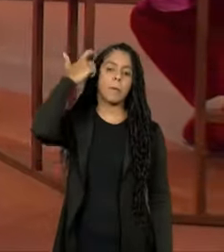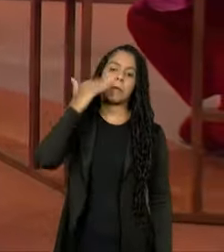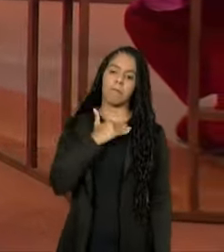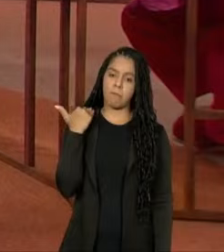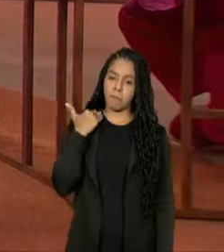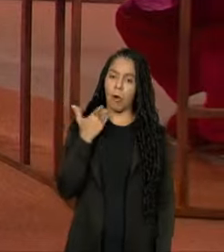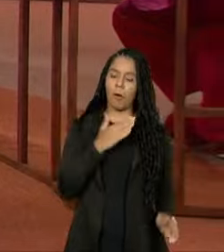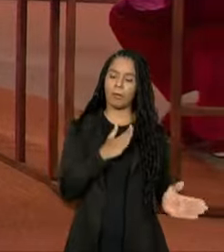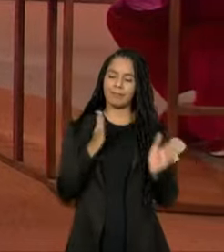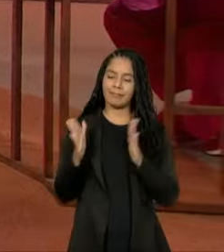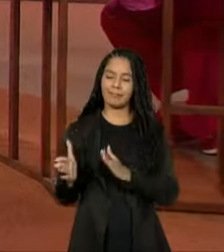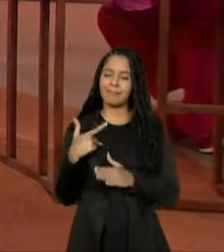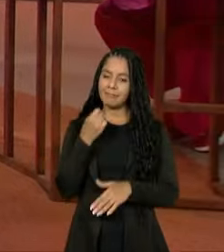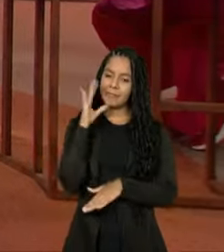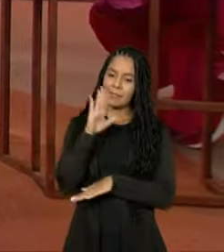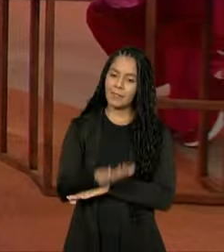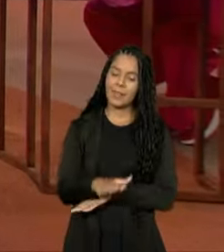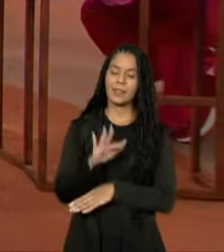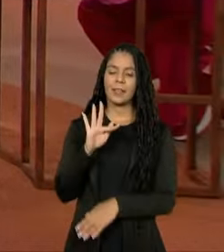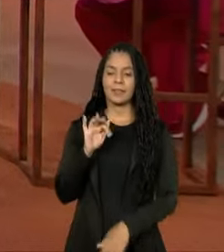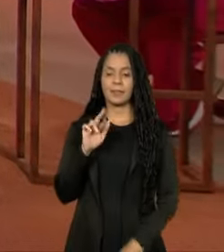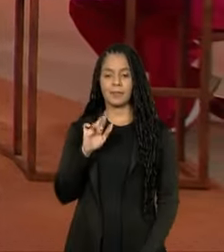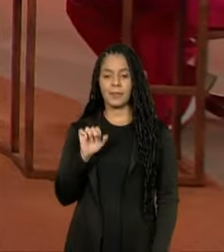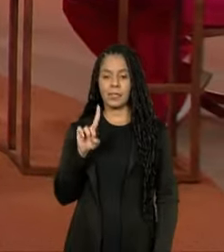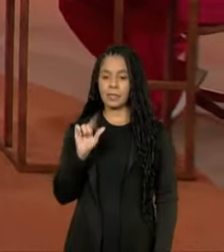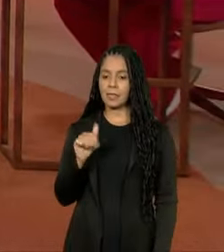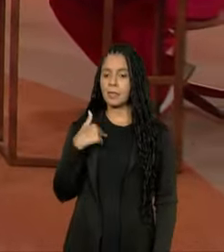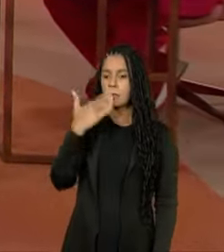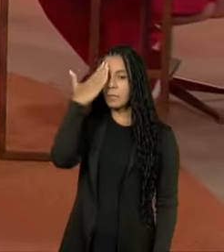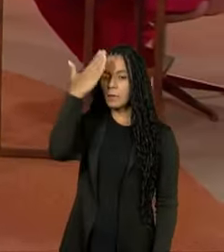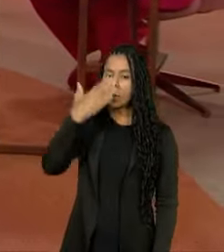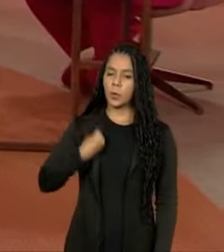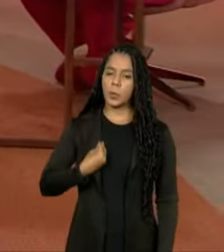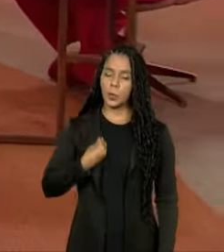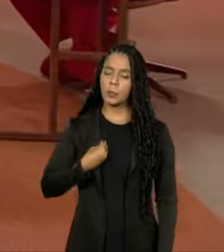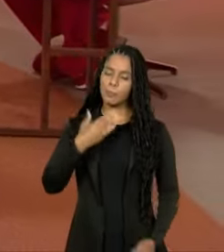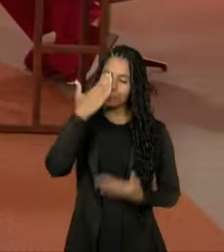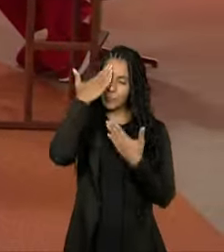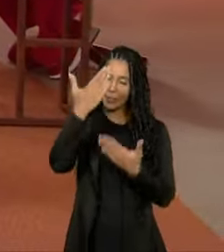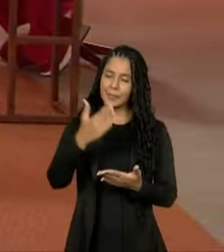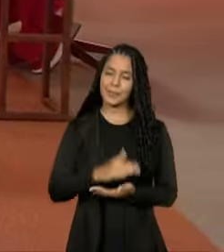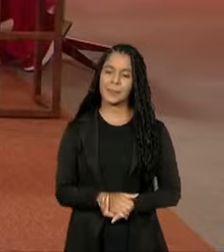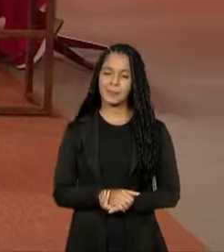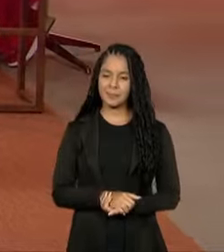dela. Boa tarde, querida Fernanda, obrigada por estar aqui com a gente, muito obrigada.